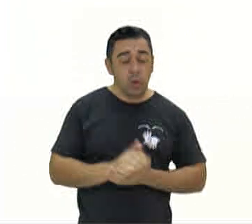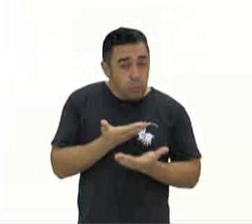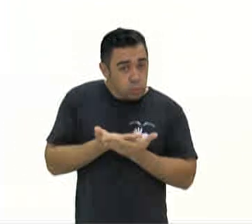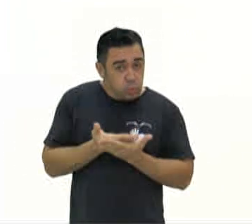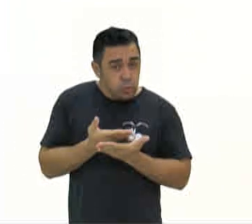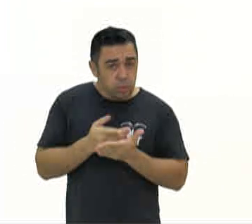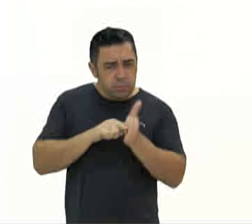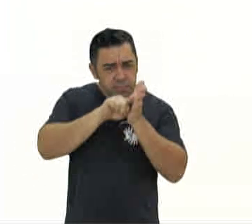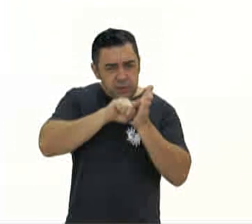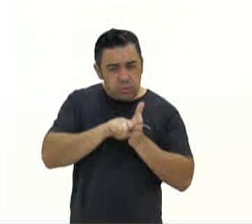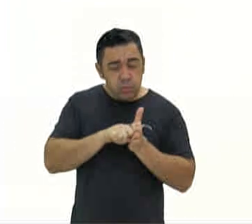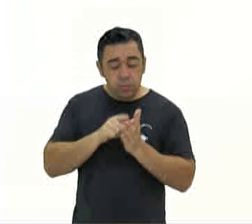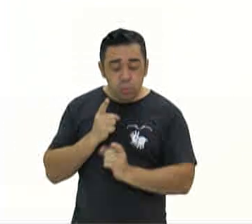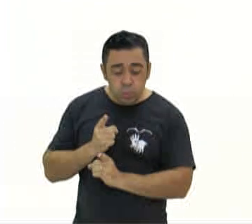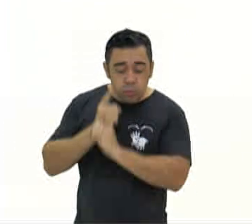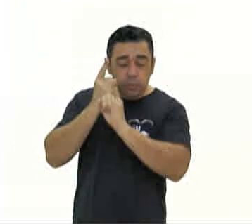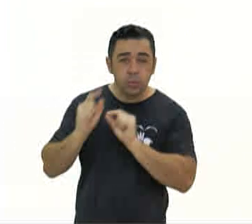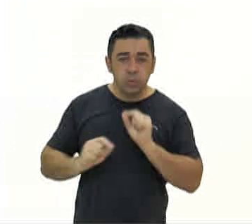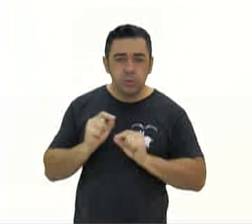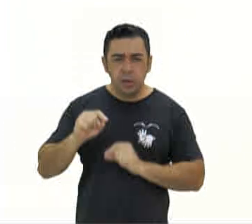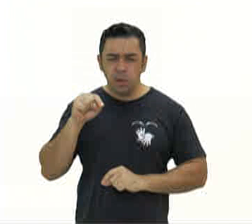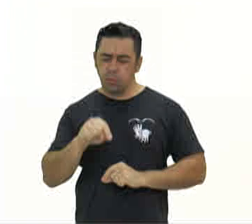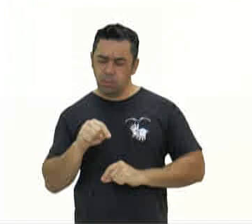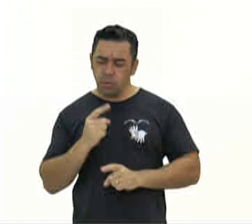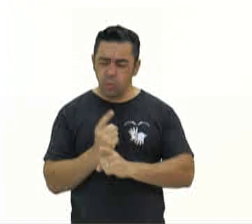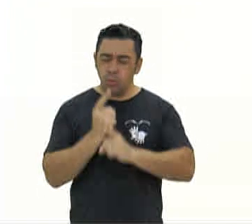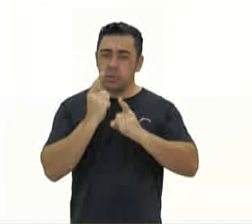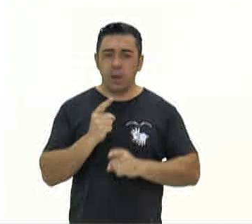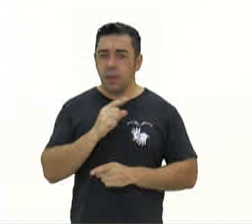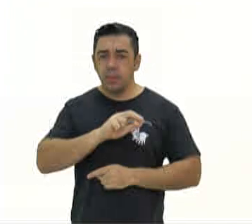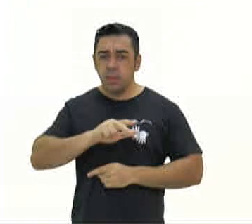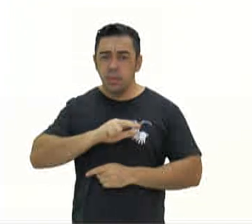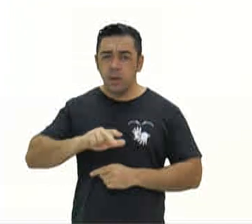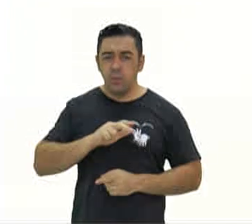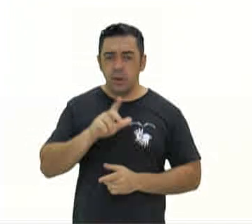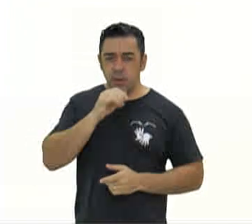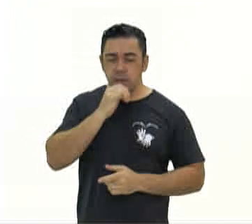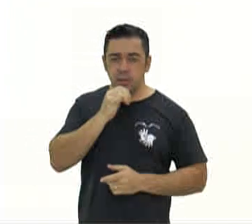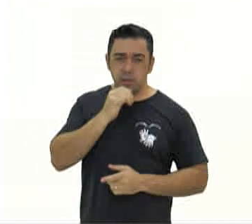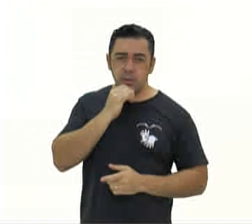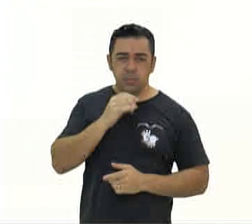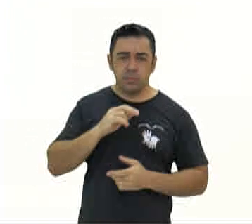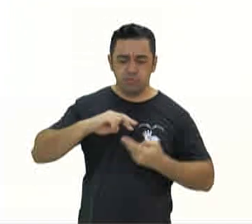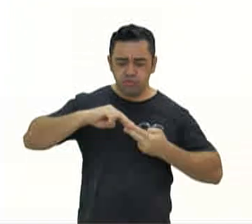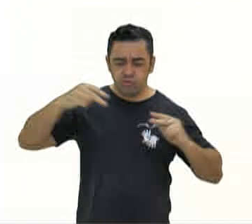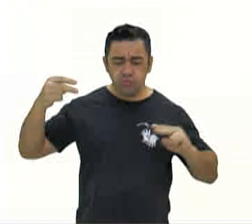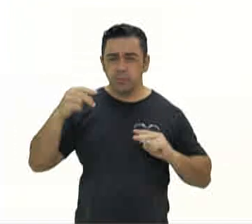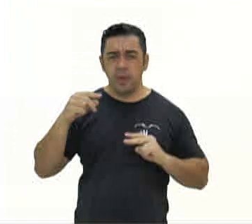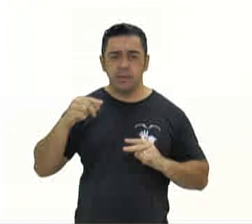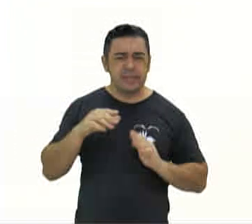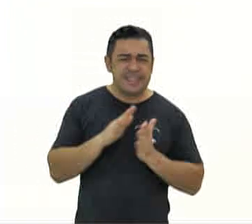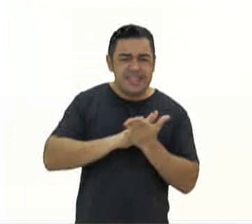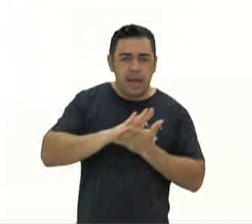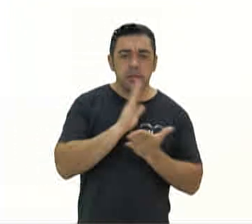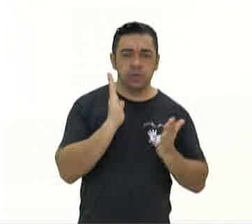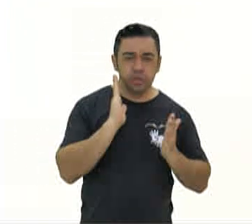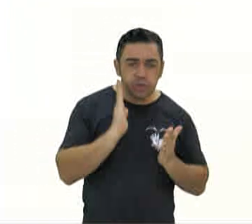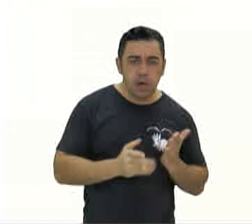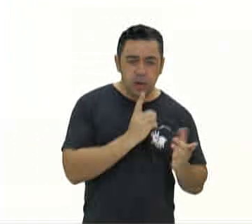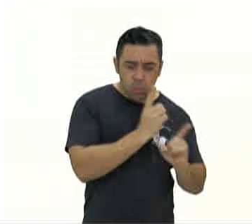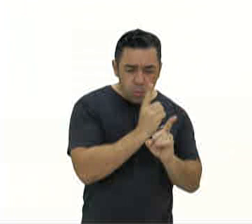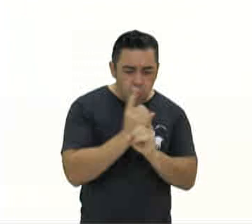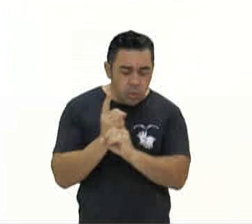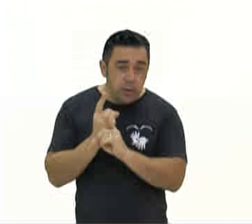descobriu que as amostras coletadas não se encaixavam em nenhum gênero de espécies já catalogadas. Por conta disso, para a estrela do mar